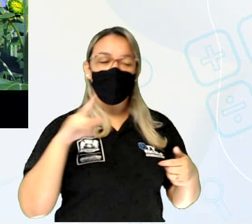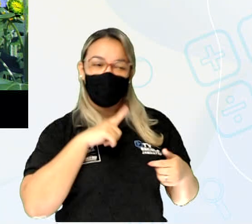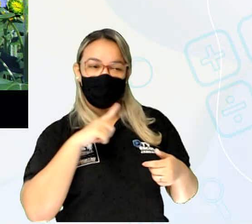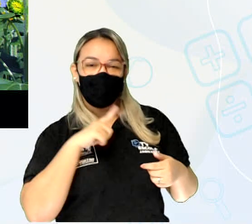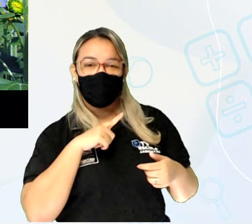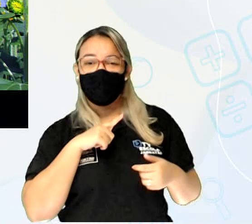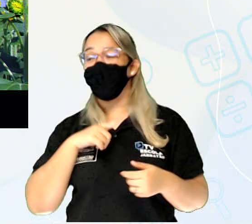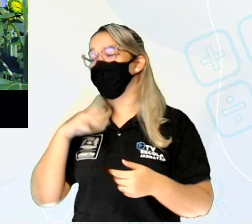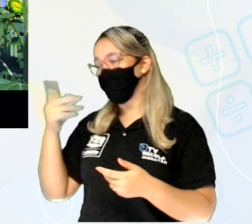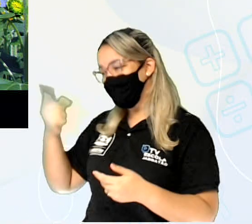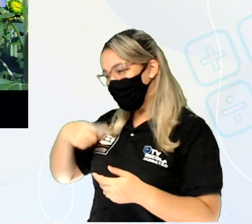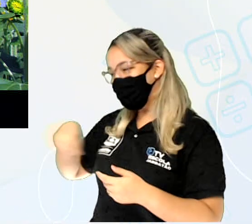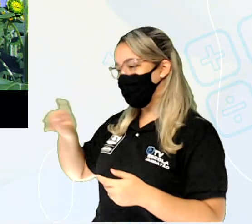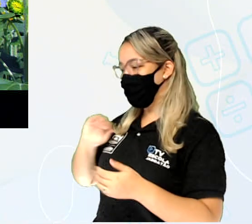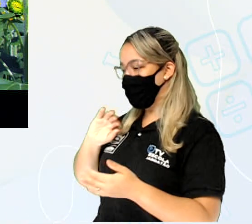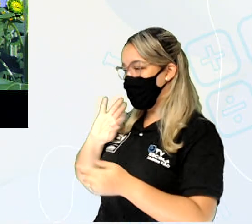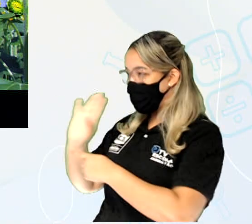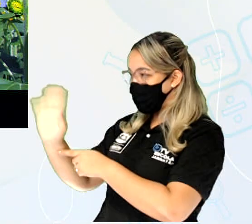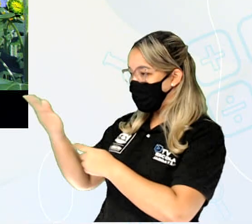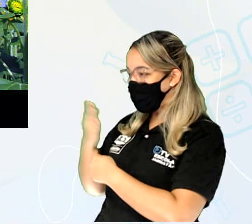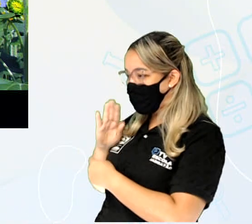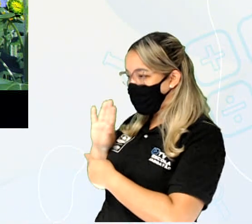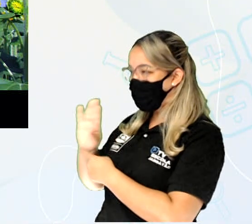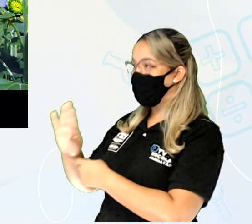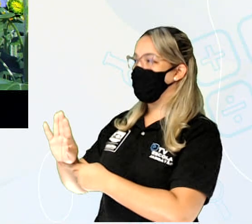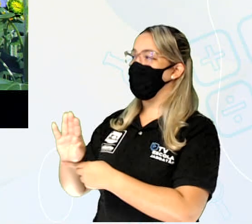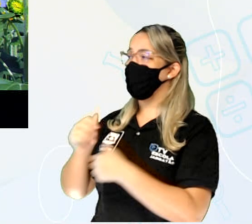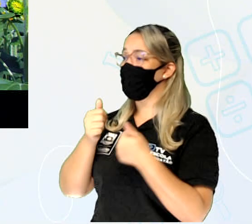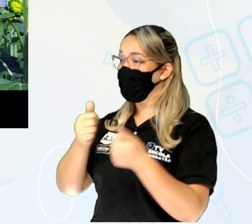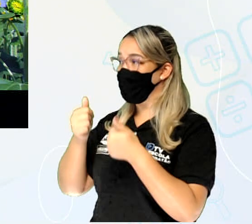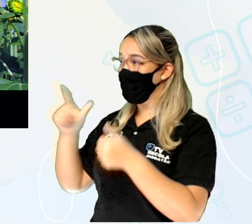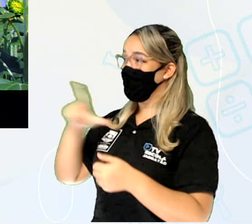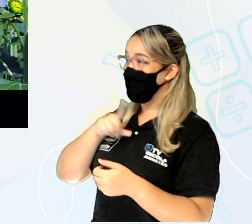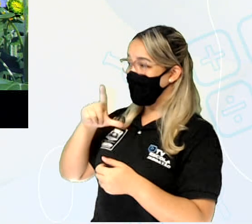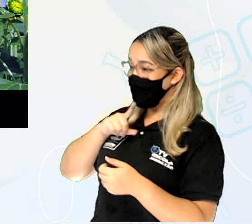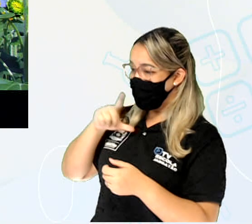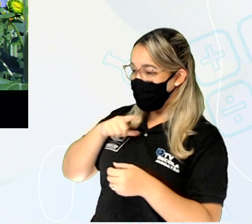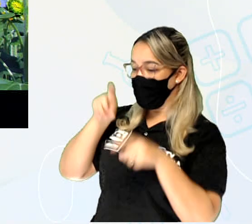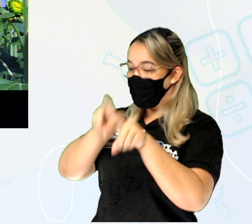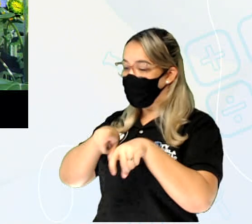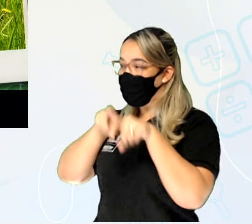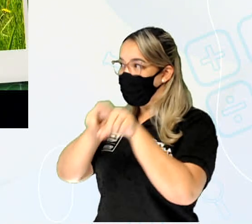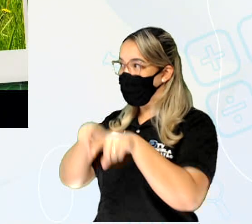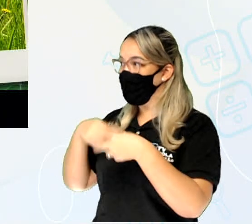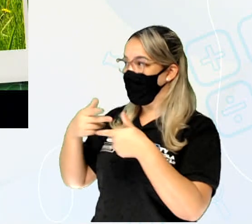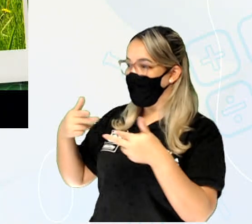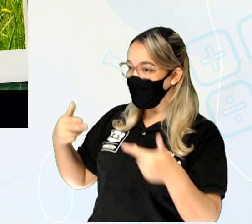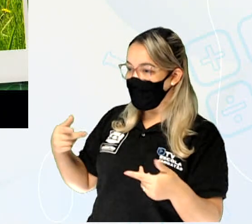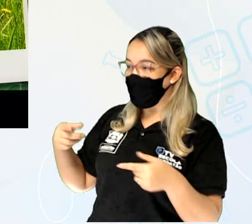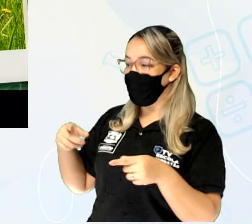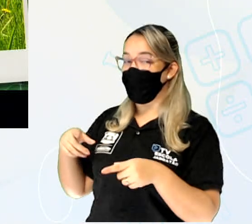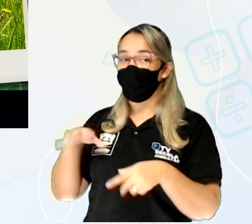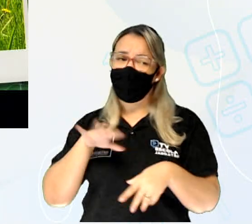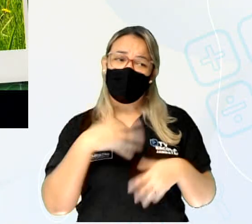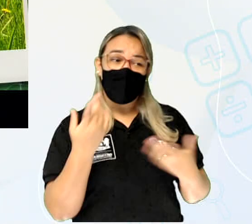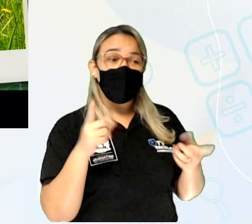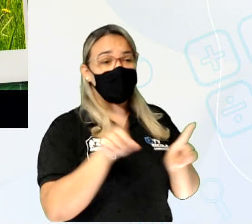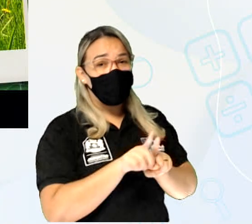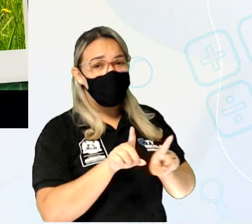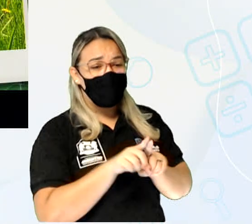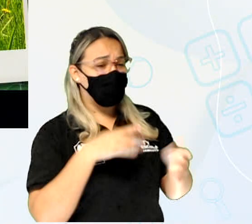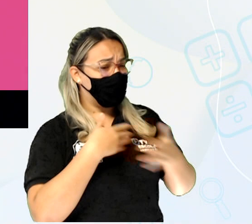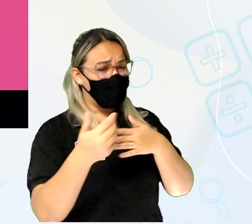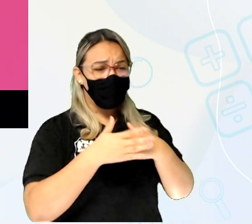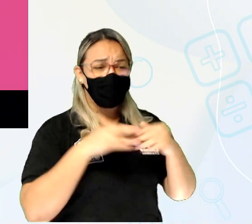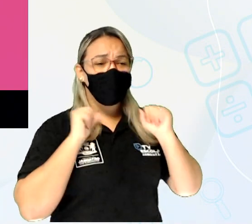realmente nos ajudamos. Ainda bem que temos fazendeiros. Não só os fazendeiros, qualquer um pode